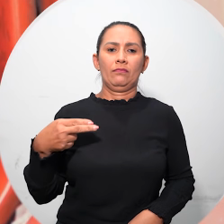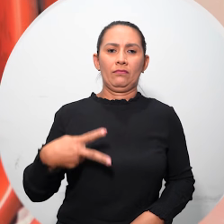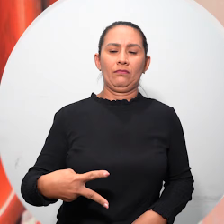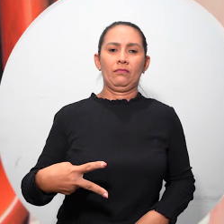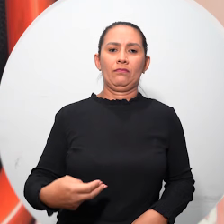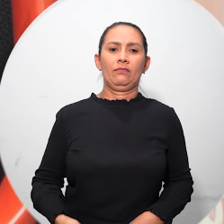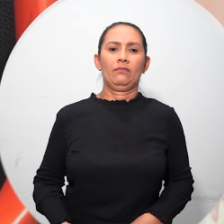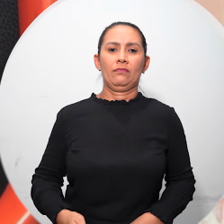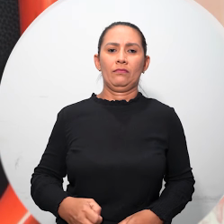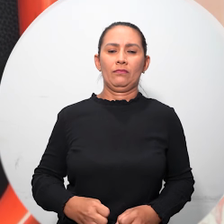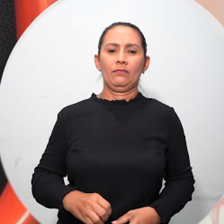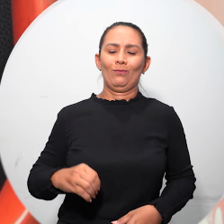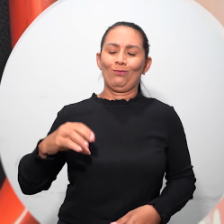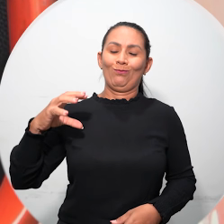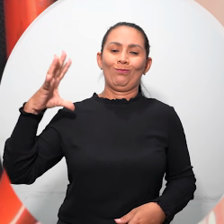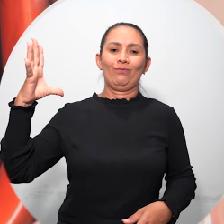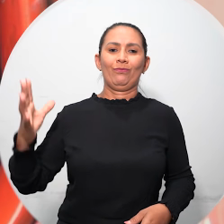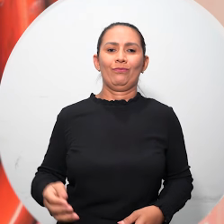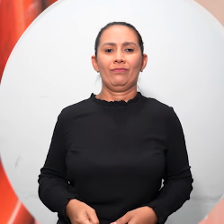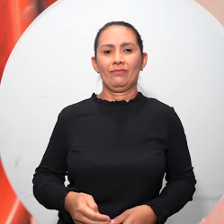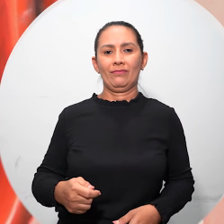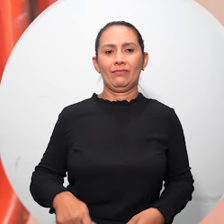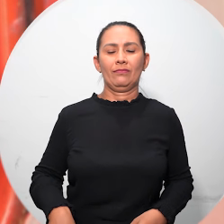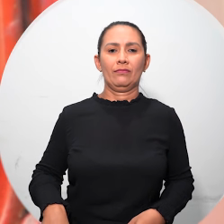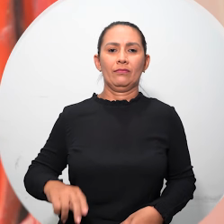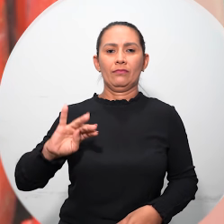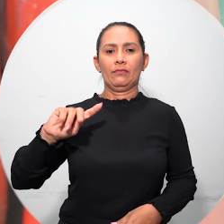conserva e vamos em frente, né? Só preservar, né?